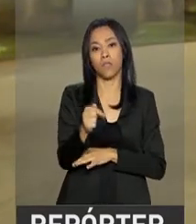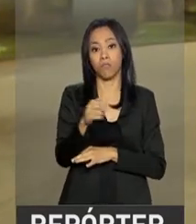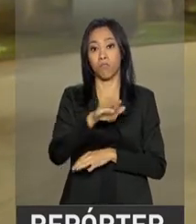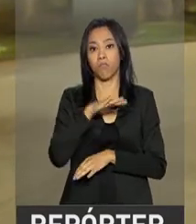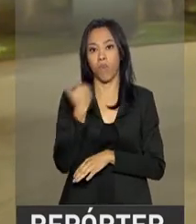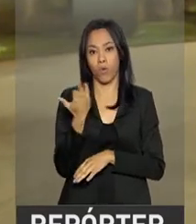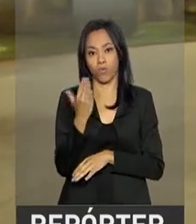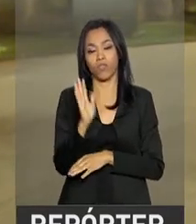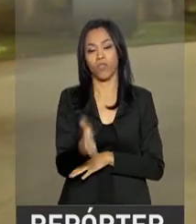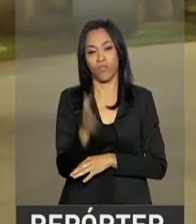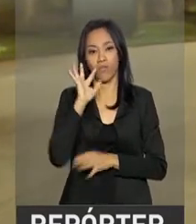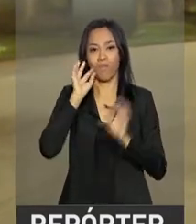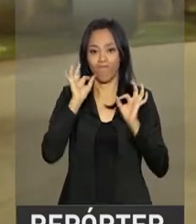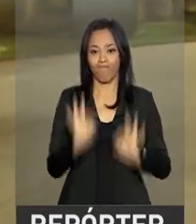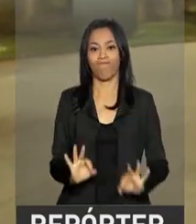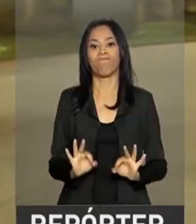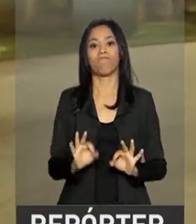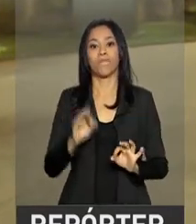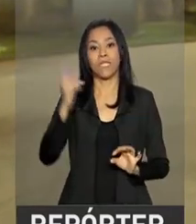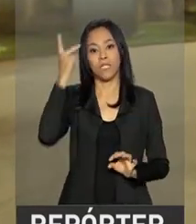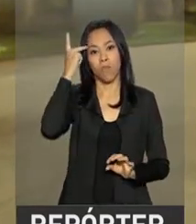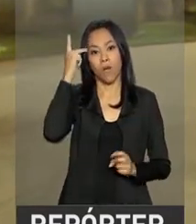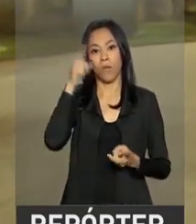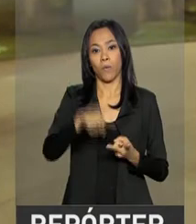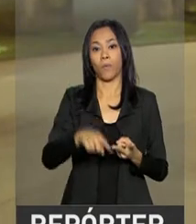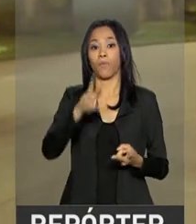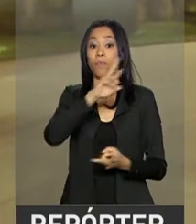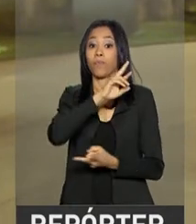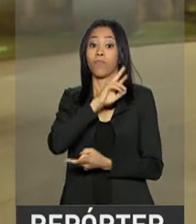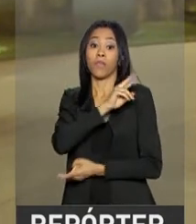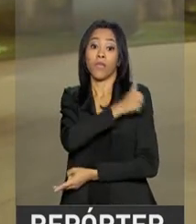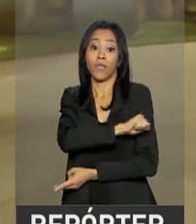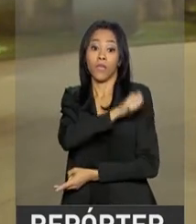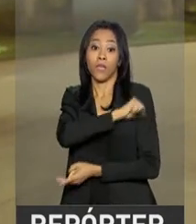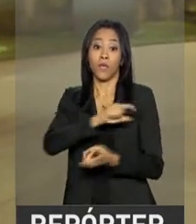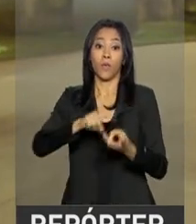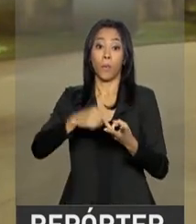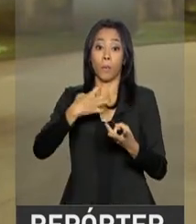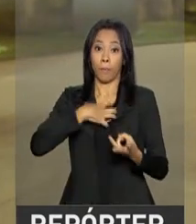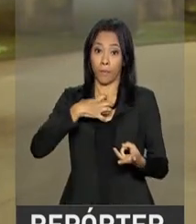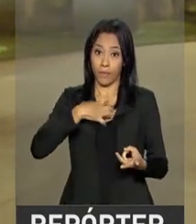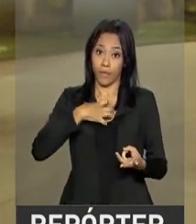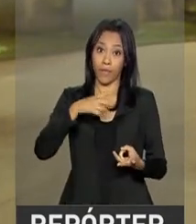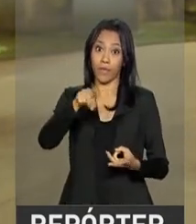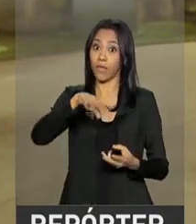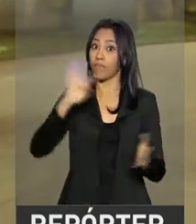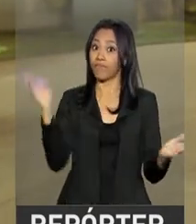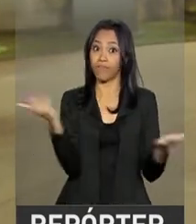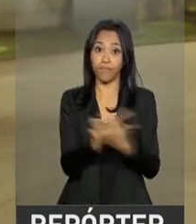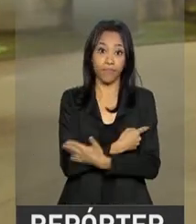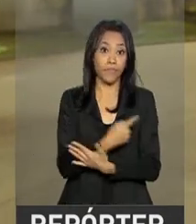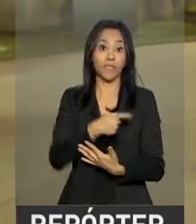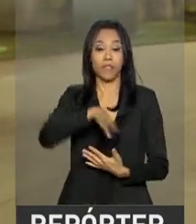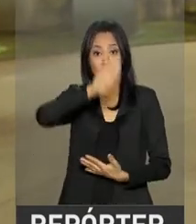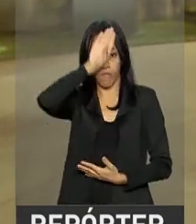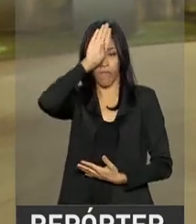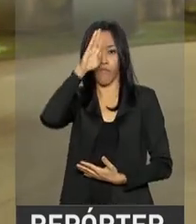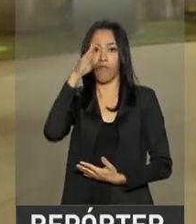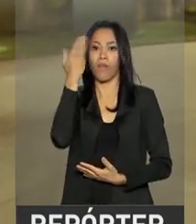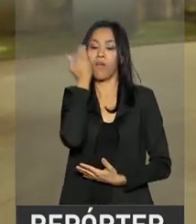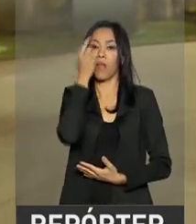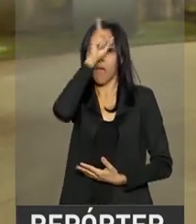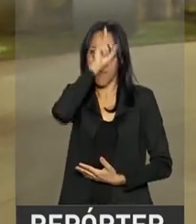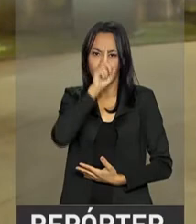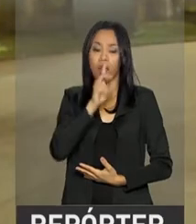foram registradas são paulo rio de janeiro e bahia estados com maior número de casos de febre amarela vão